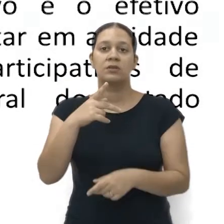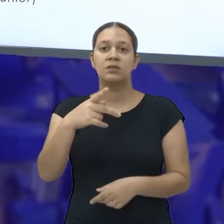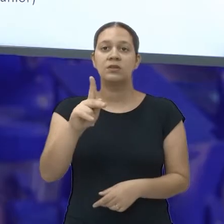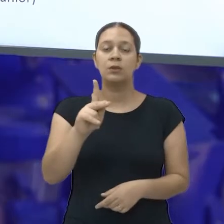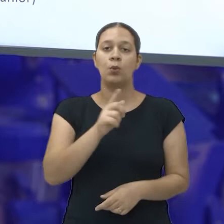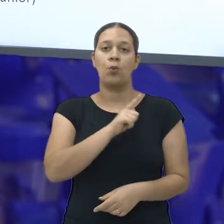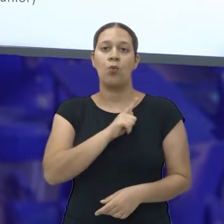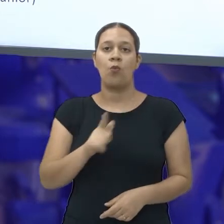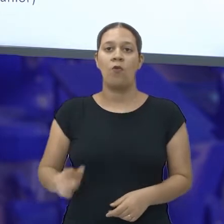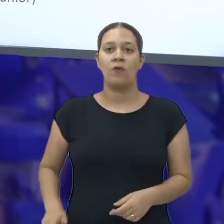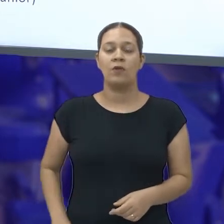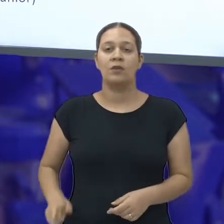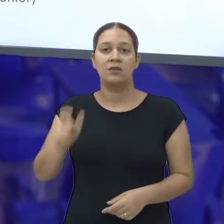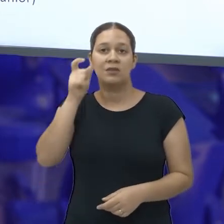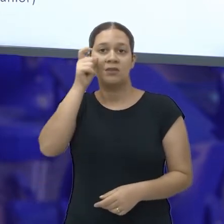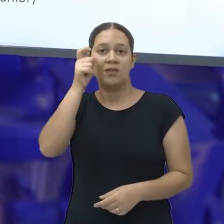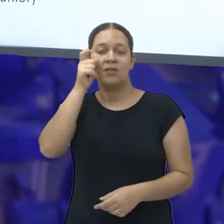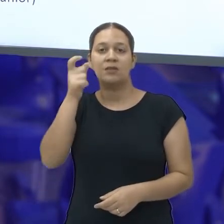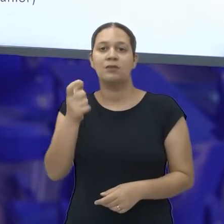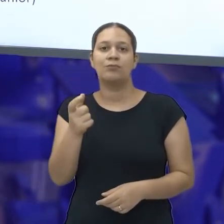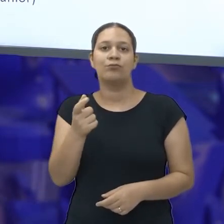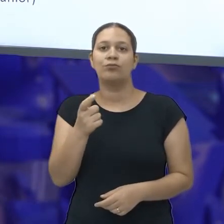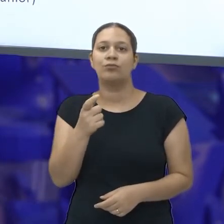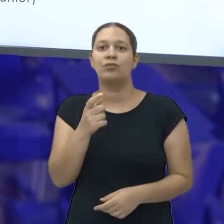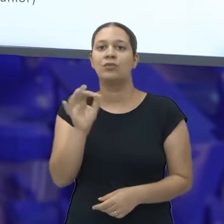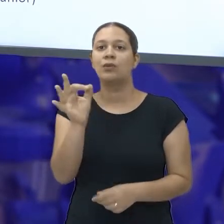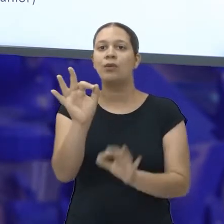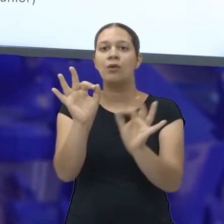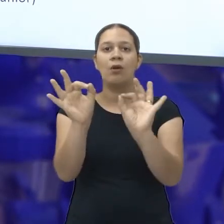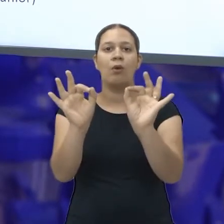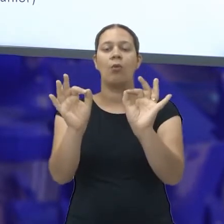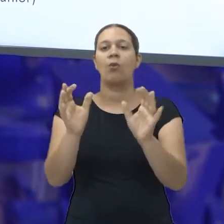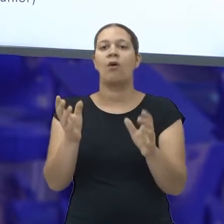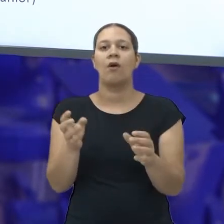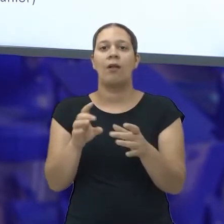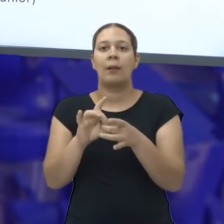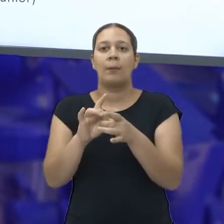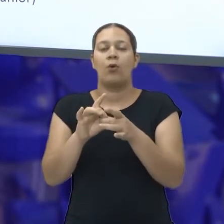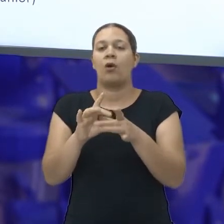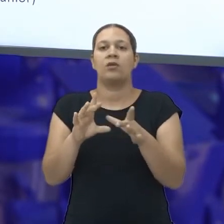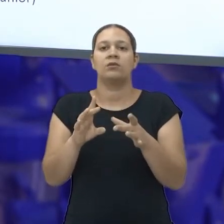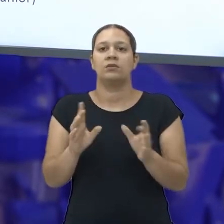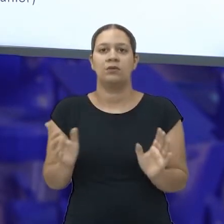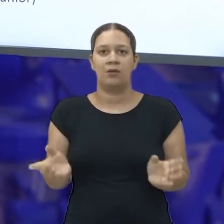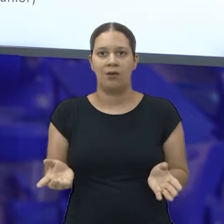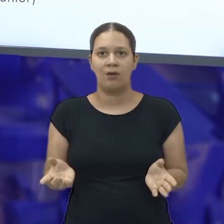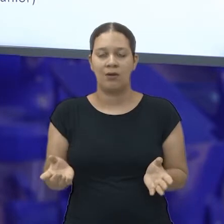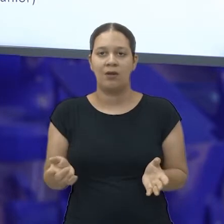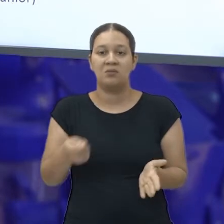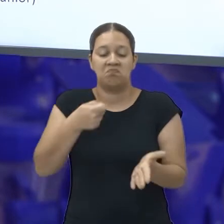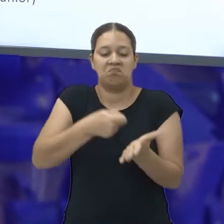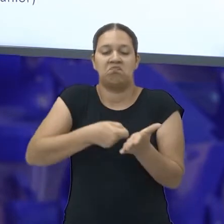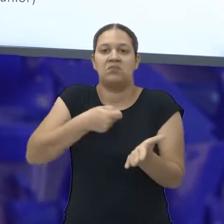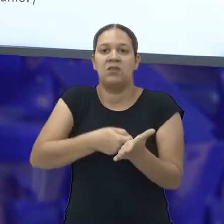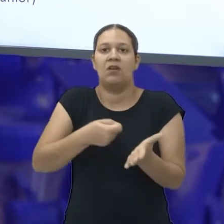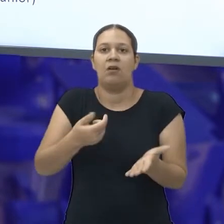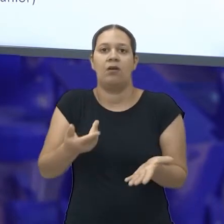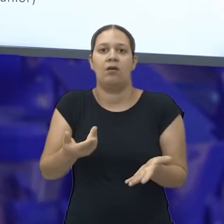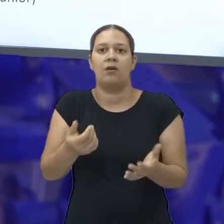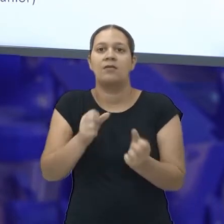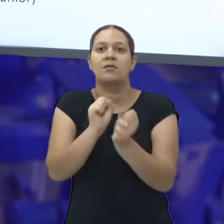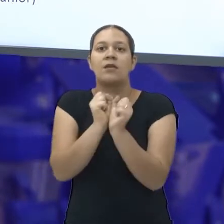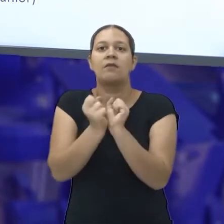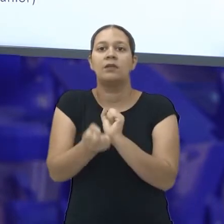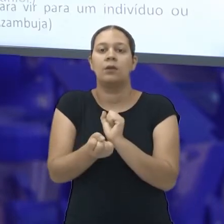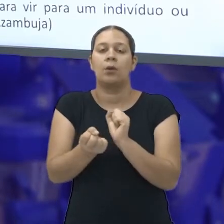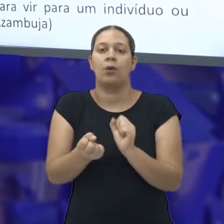interesses, isso deixa de ser uma democracia e vai se transformando numa ditadura. E toda ditadura é escravidão do